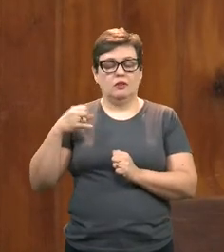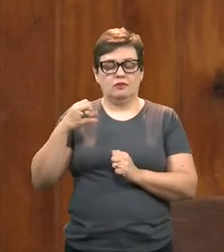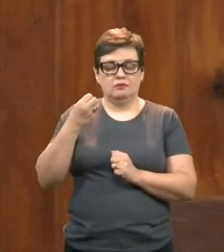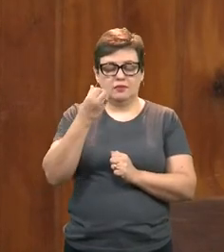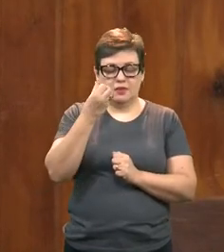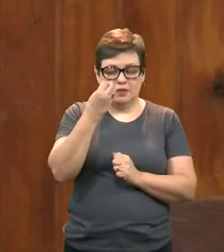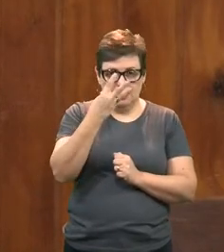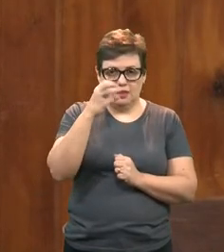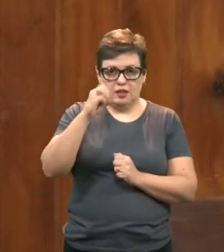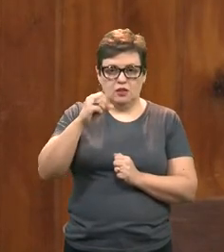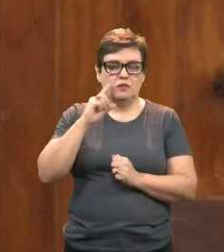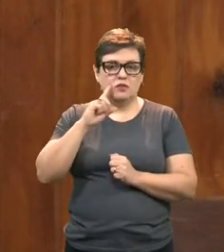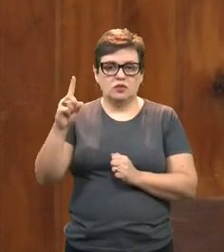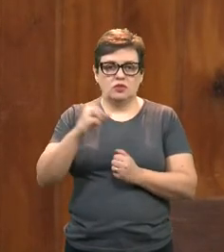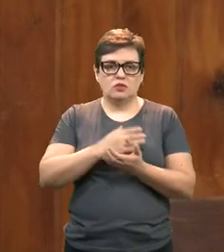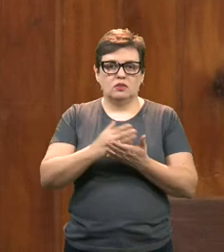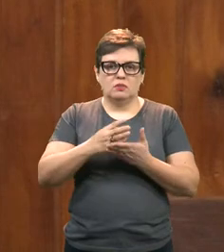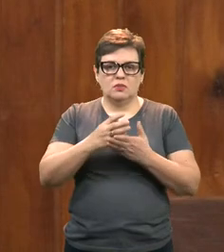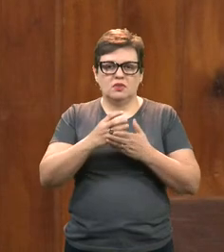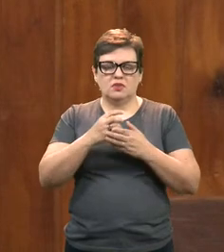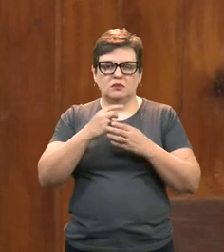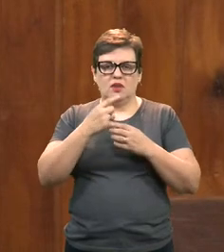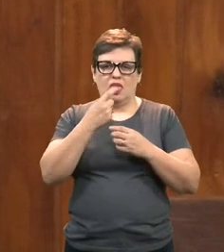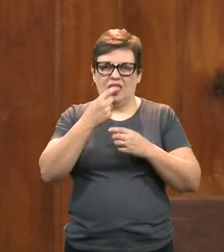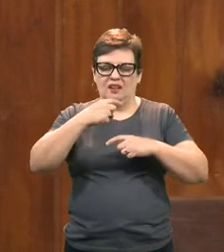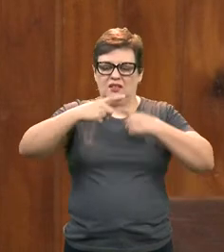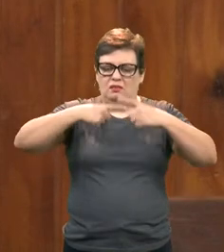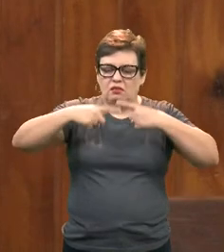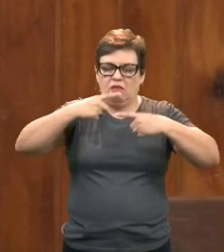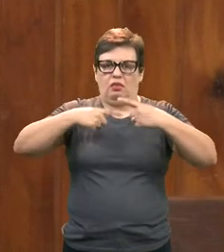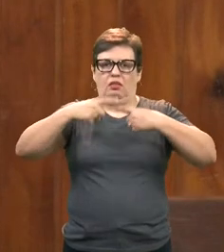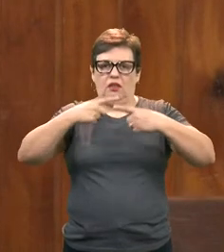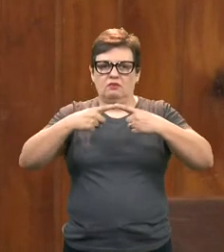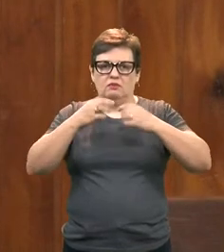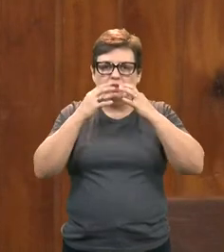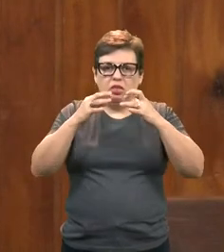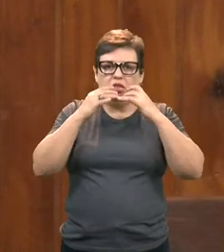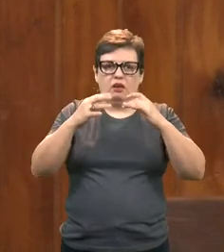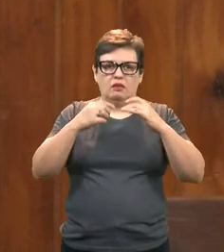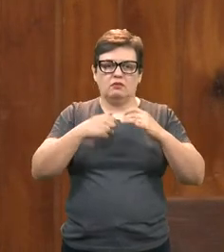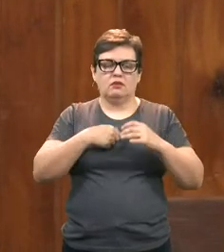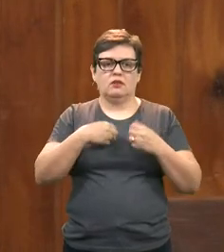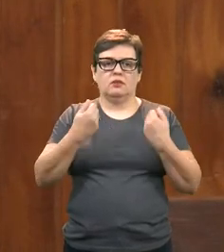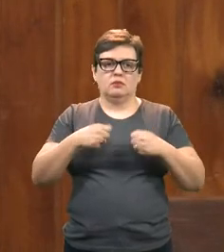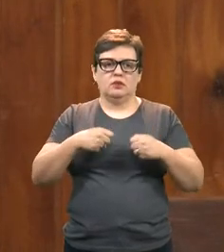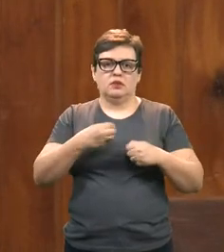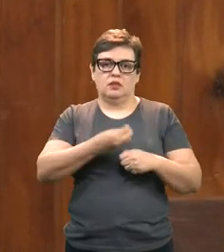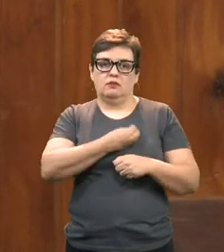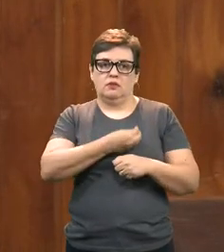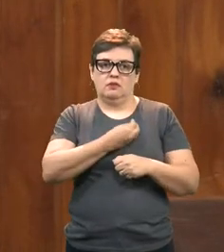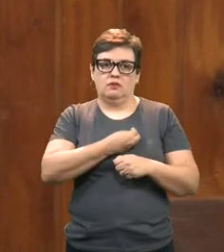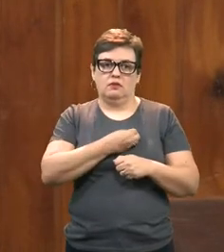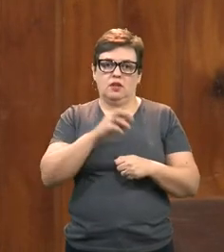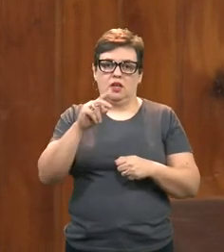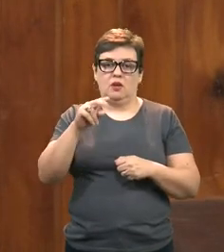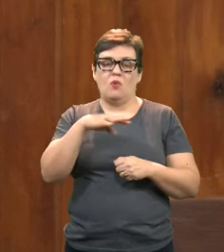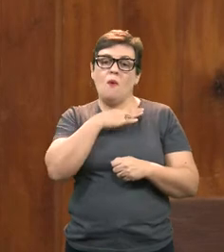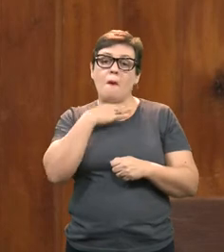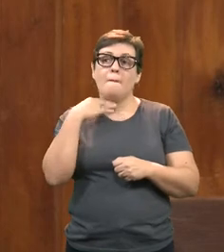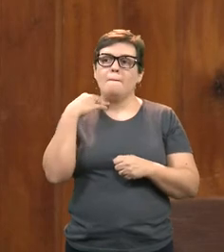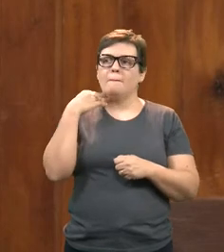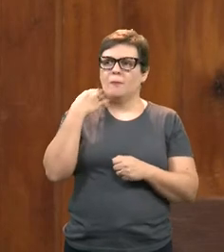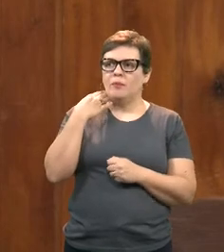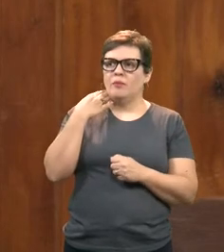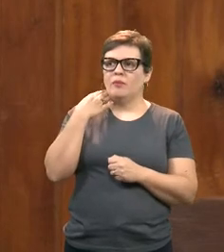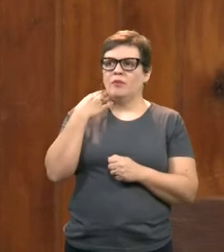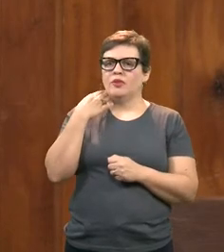partir disso, a minha vida mudou completamente. Eu tive que viver o luto, né? O luto de idealização de um